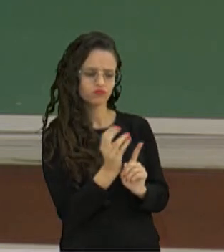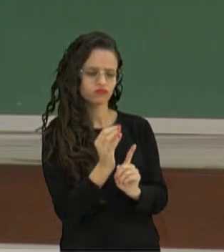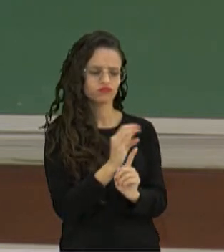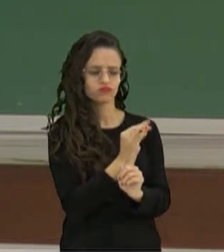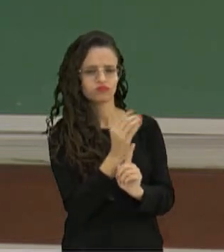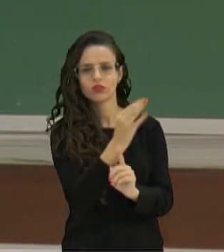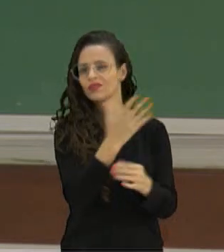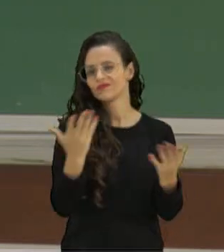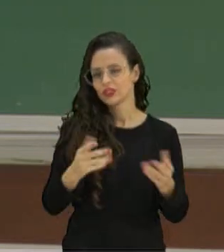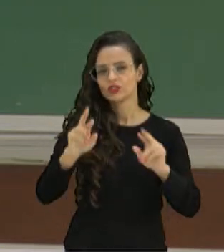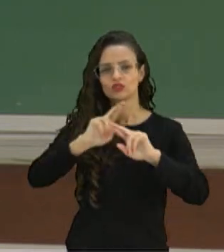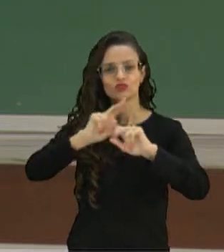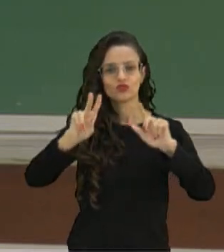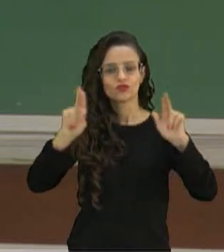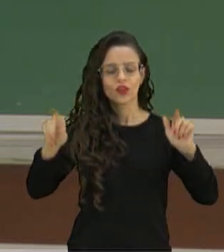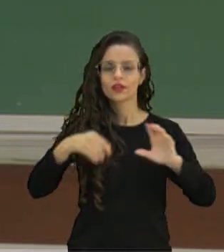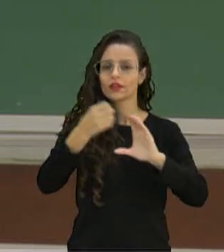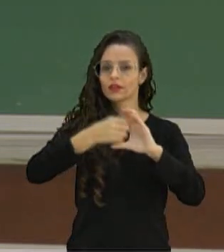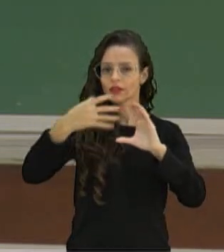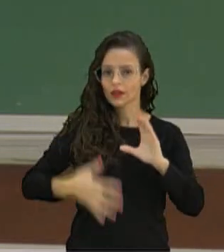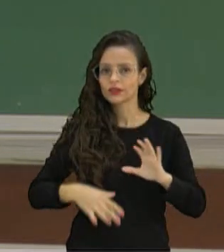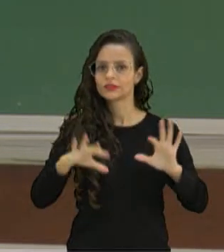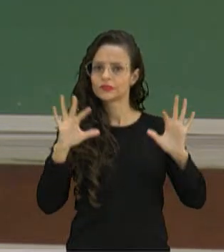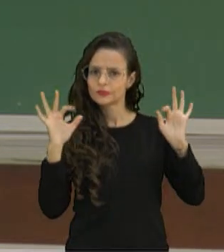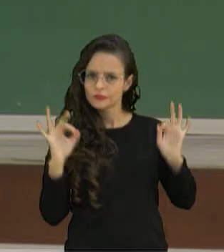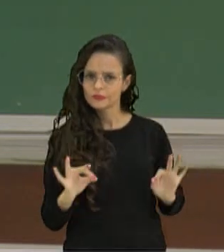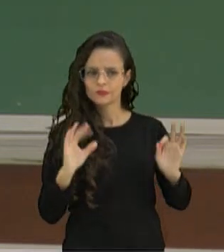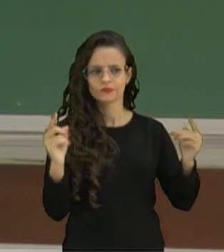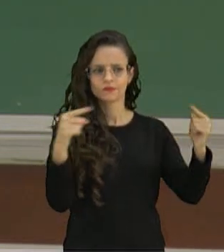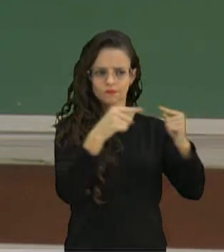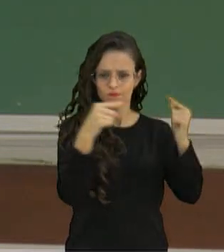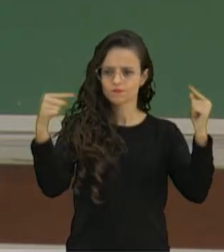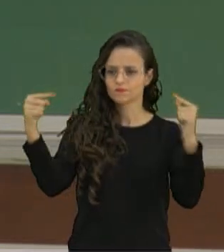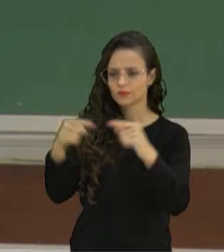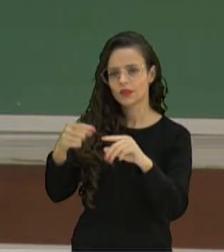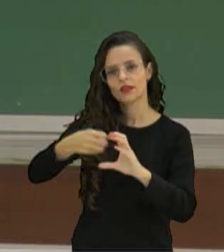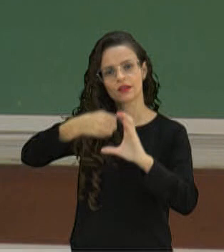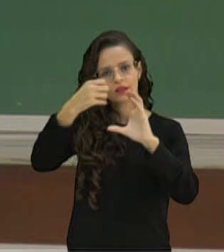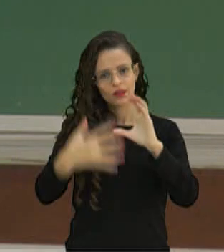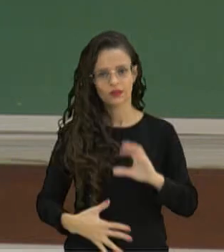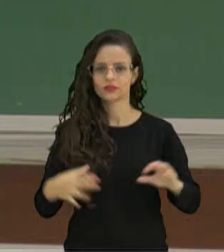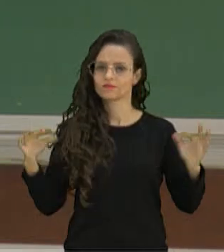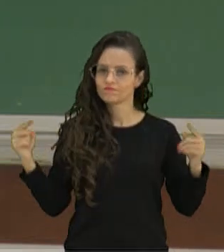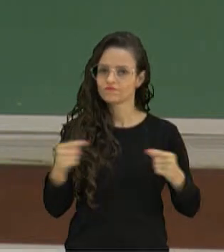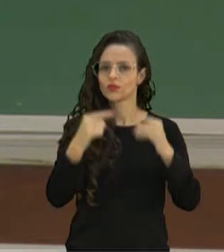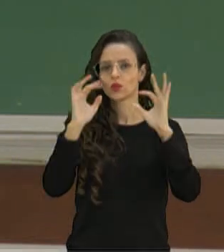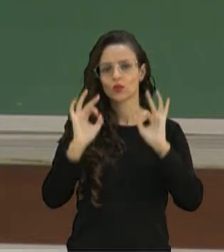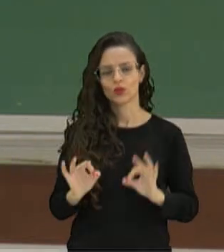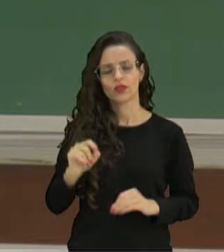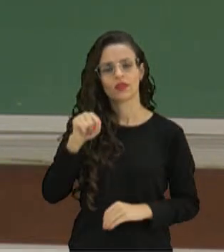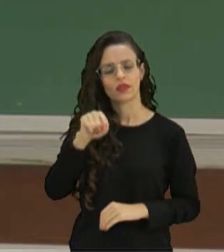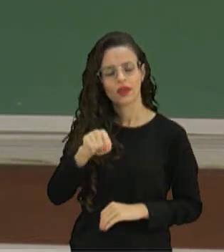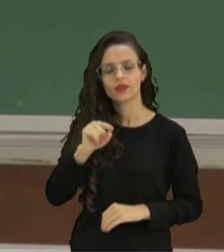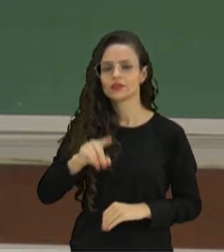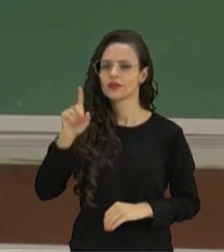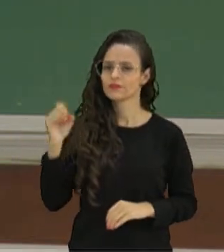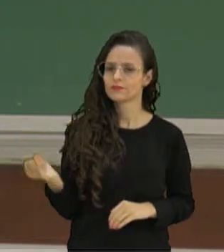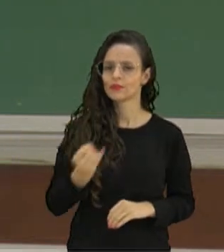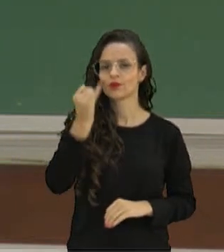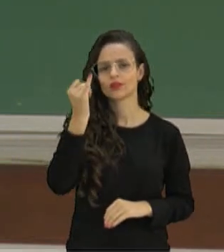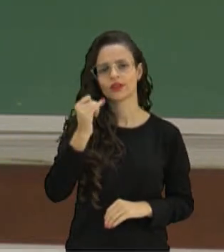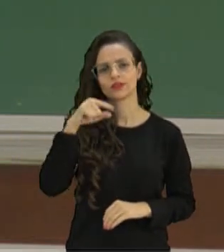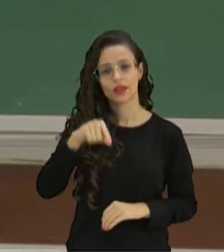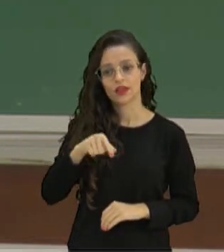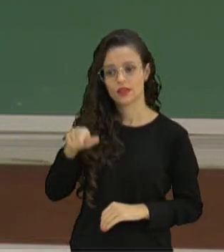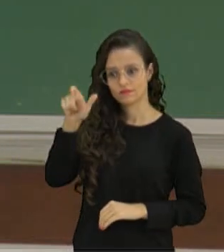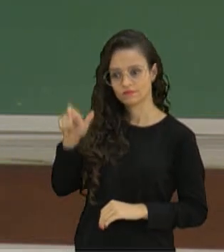da extremidade. Então são características bem definidas, e essas características bem definidas foram pontos relevantes para que o